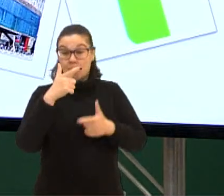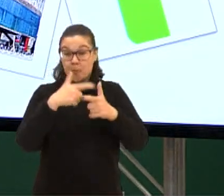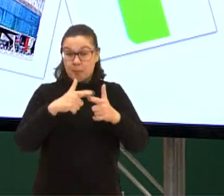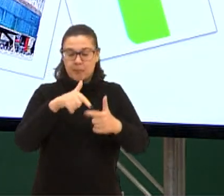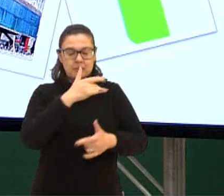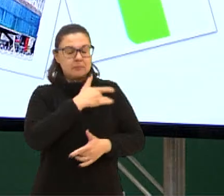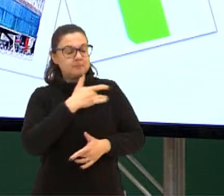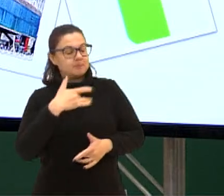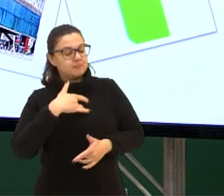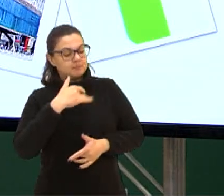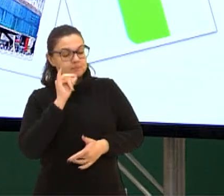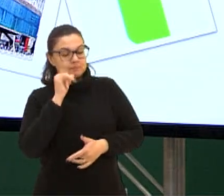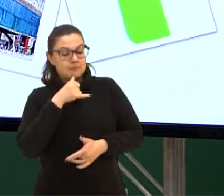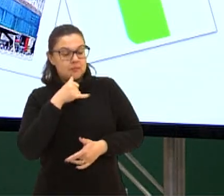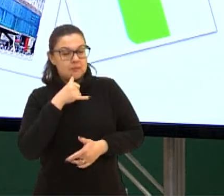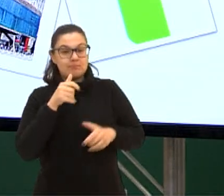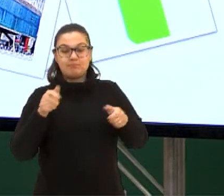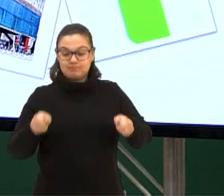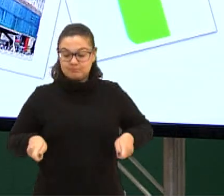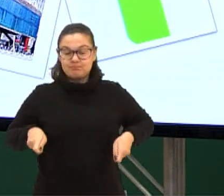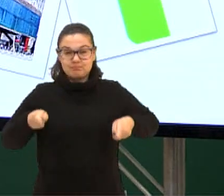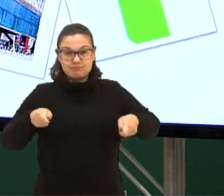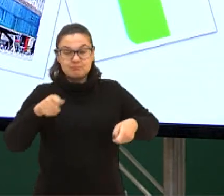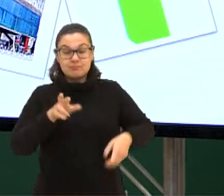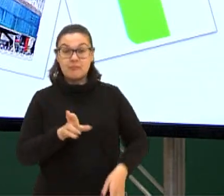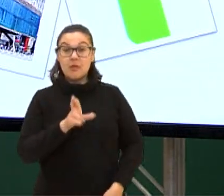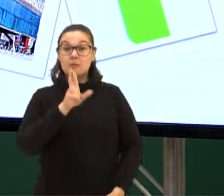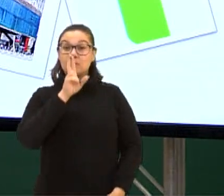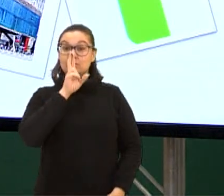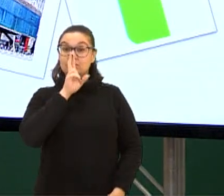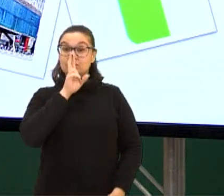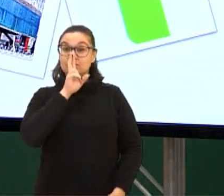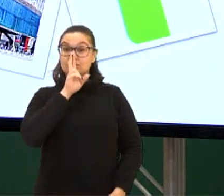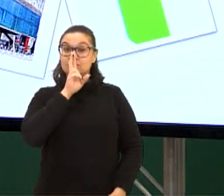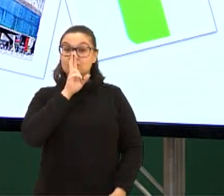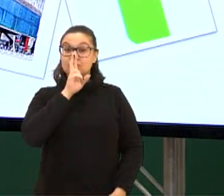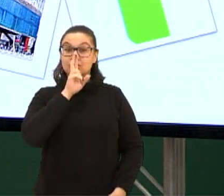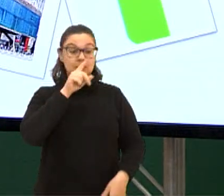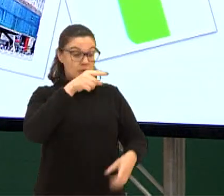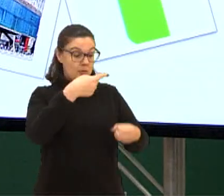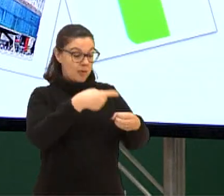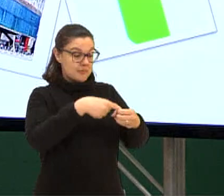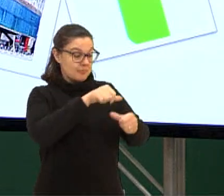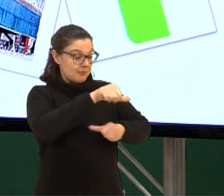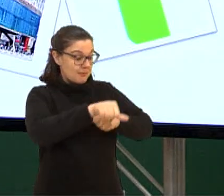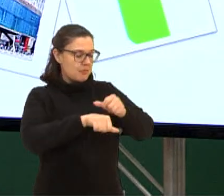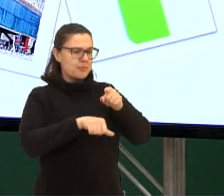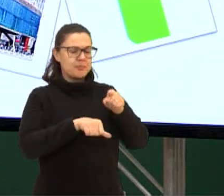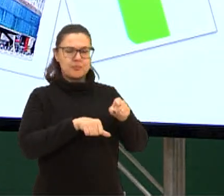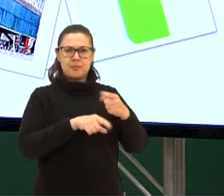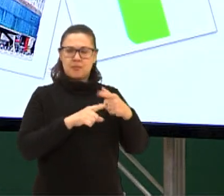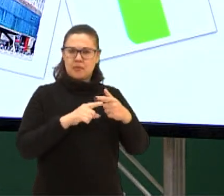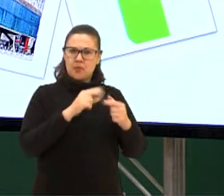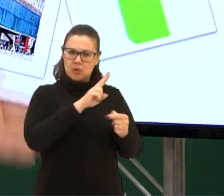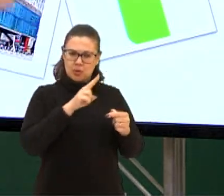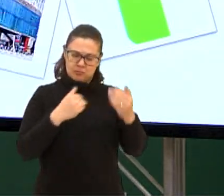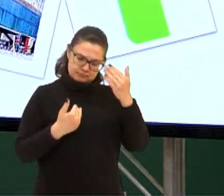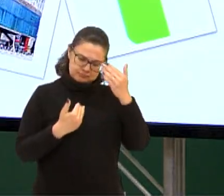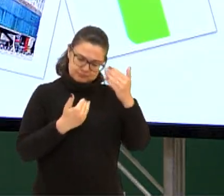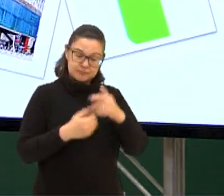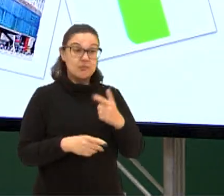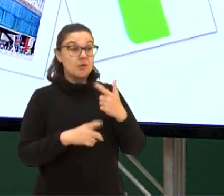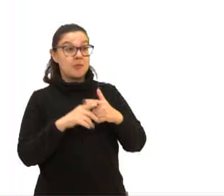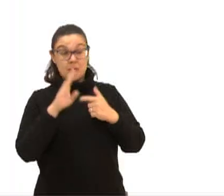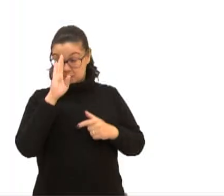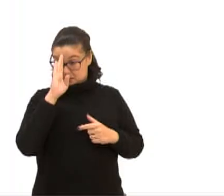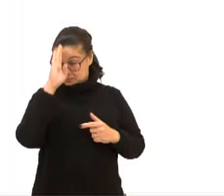de saúde muito sério que deixou ele paraplégico e mudo. E a cidade mudou de nome para homenagear ele. Mas qual que é o papel dele, né,